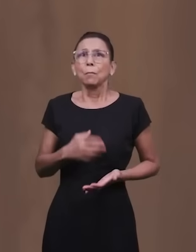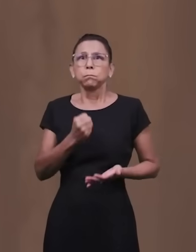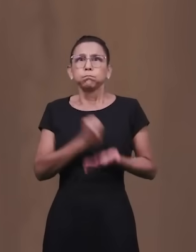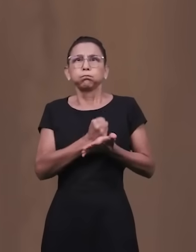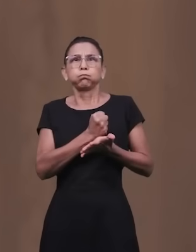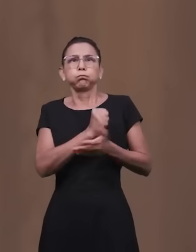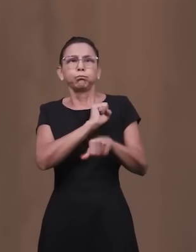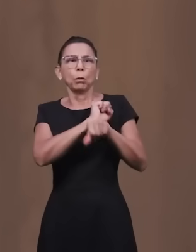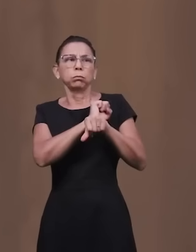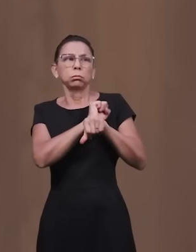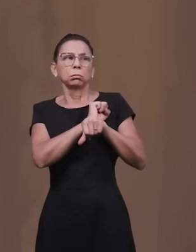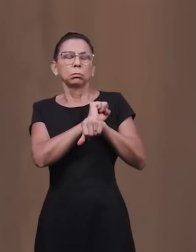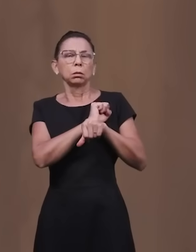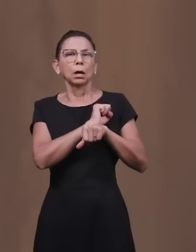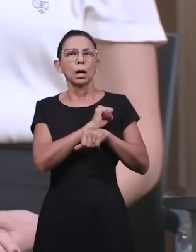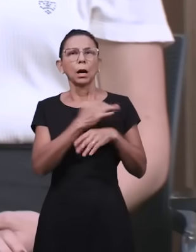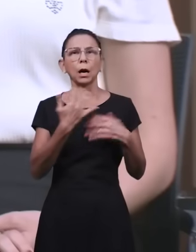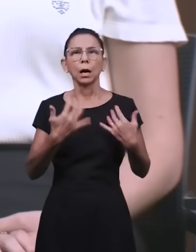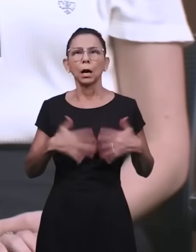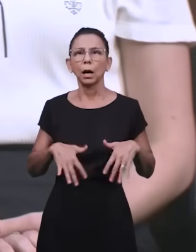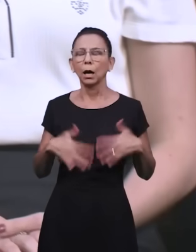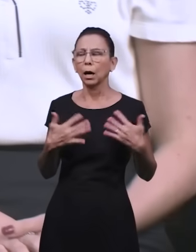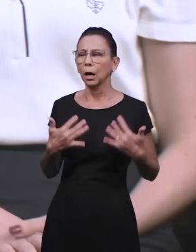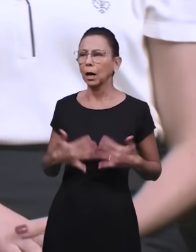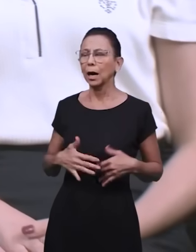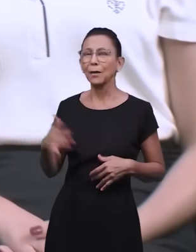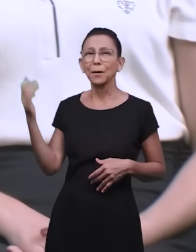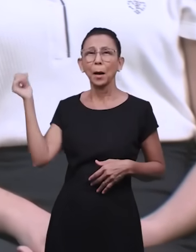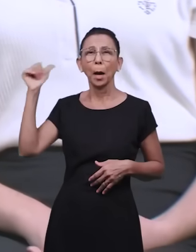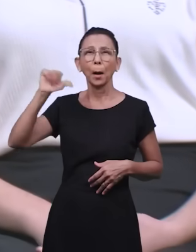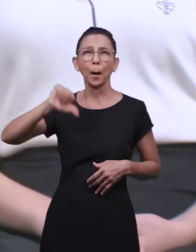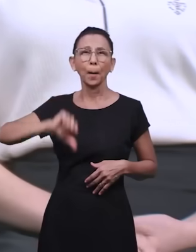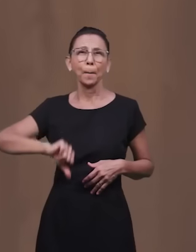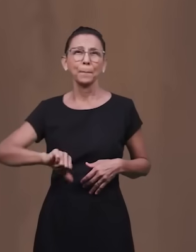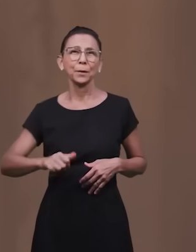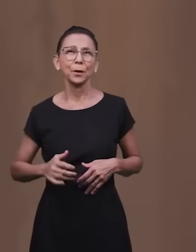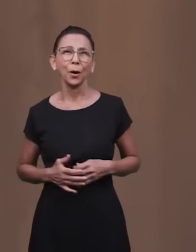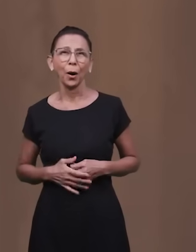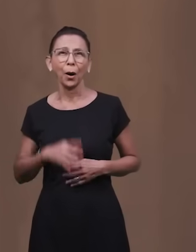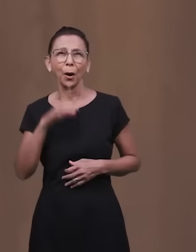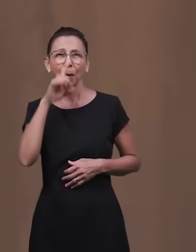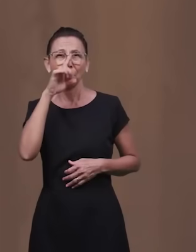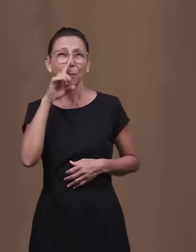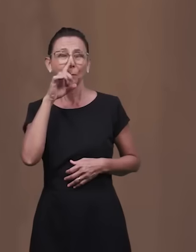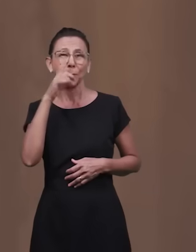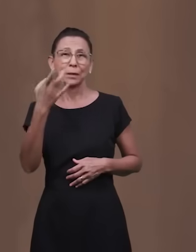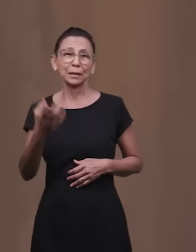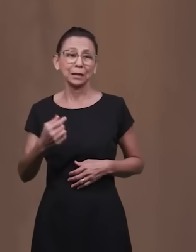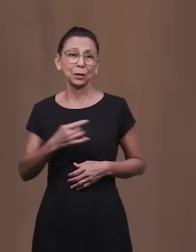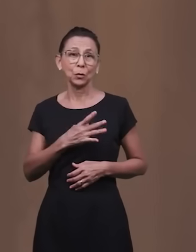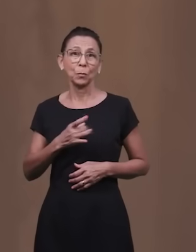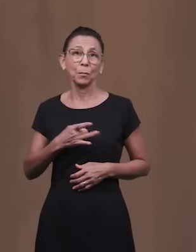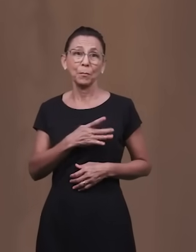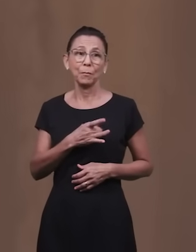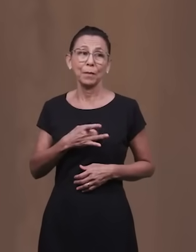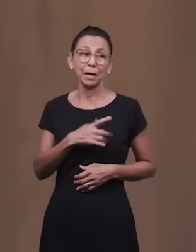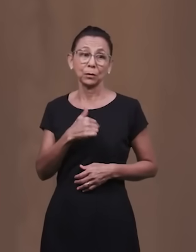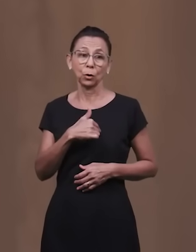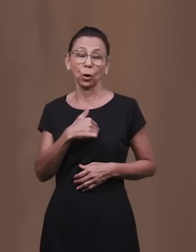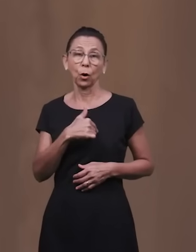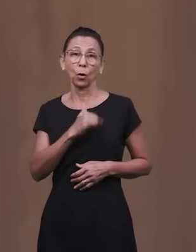mim. Essa percepção vai agravar a reação de medo, concorda? Porque tem mais um